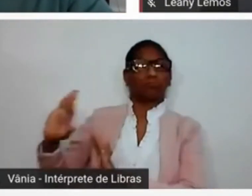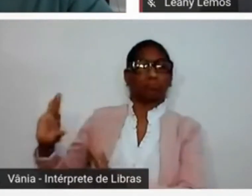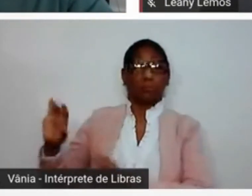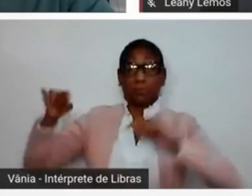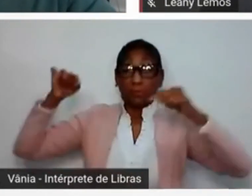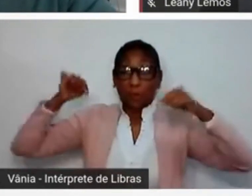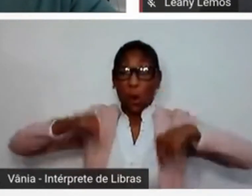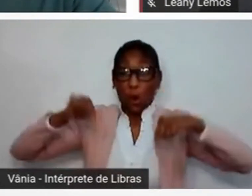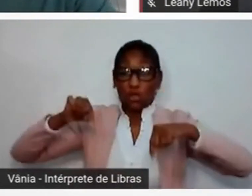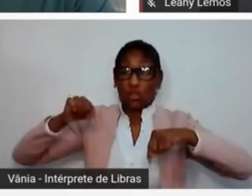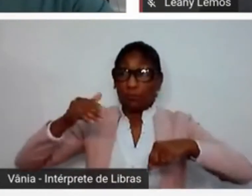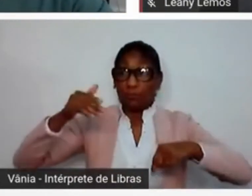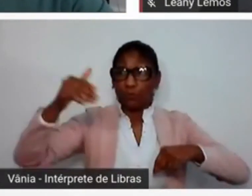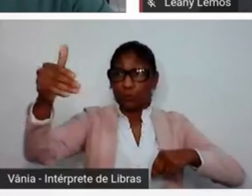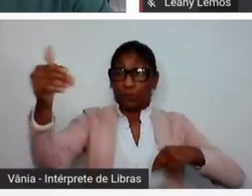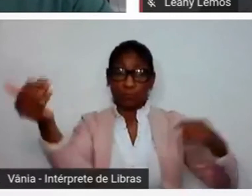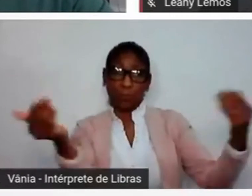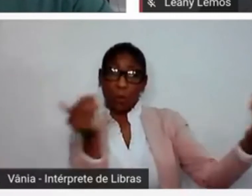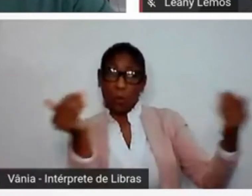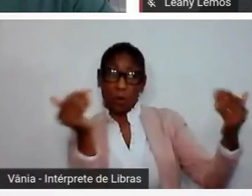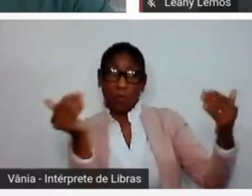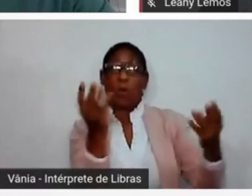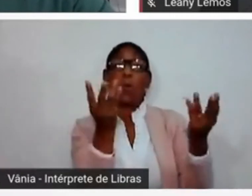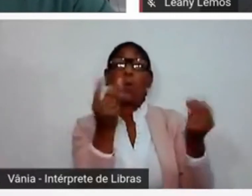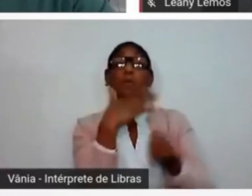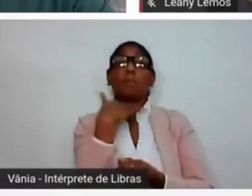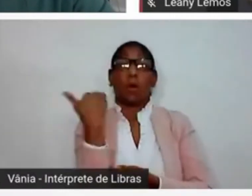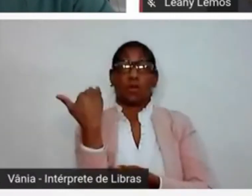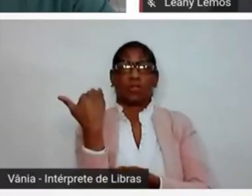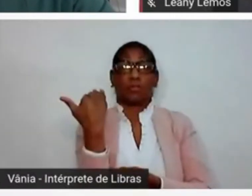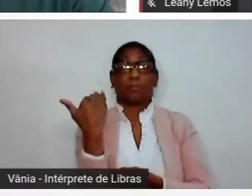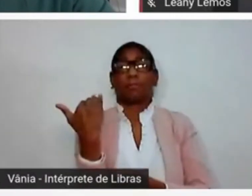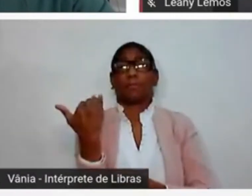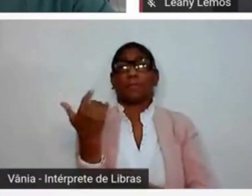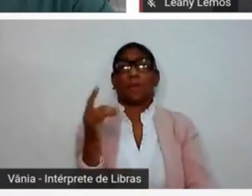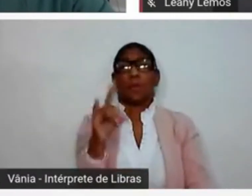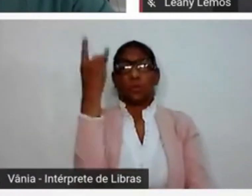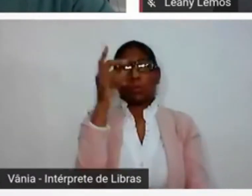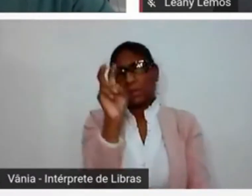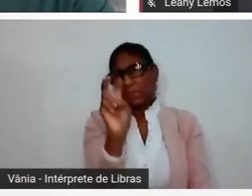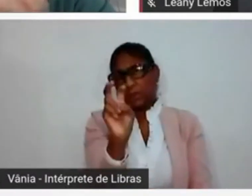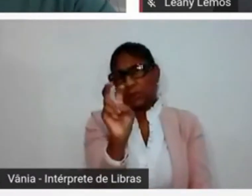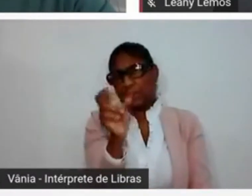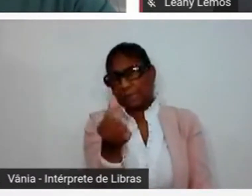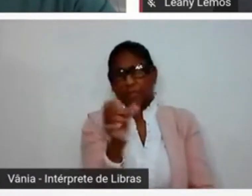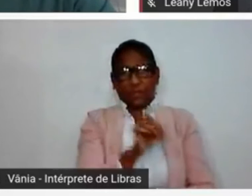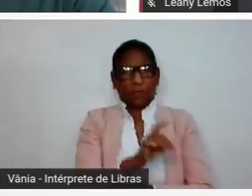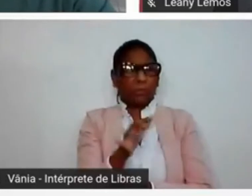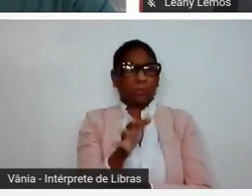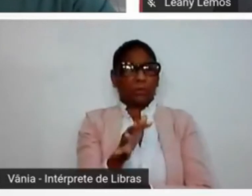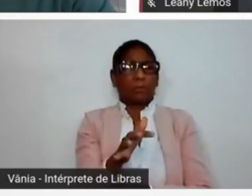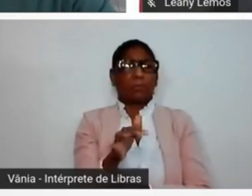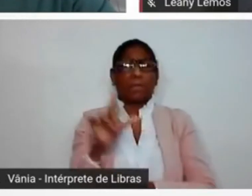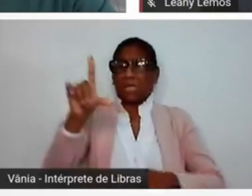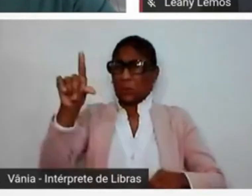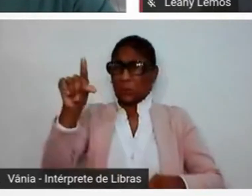faz a média móvel de óbitos. A gente vê nos últimos 5 dias, talvez, aí, o Rio Grande do Sul